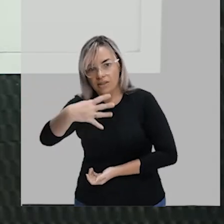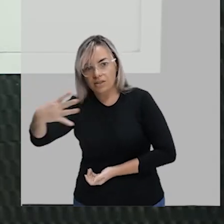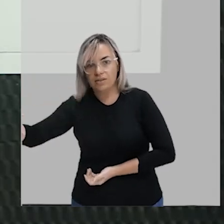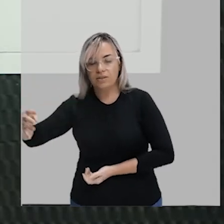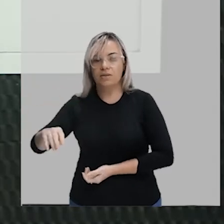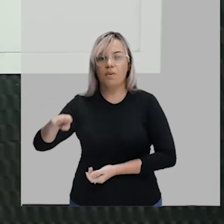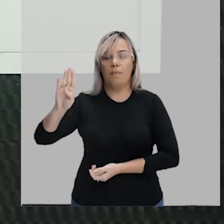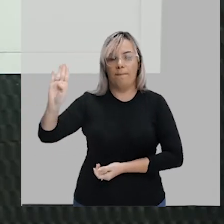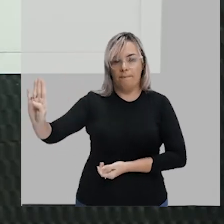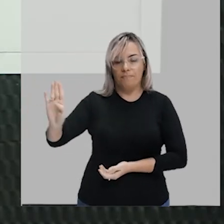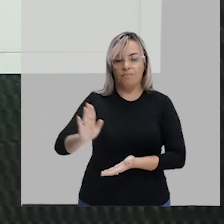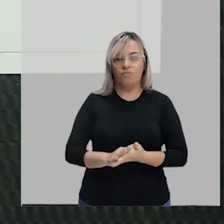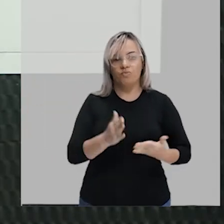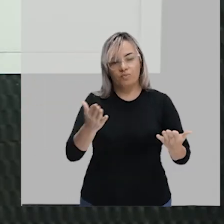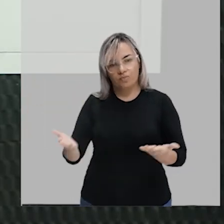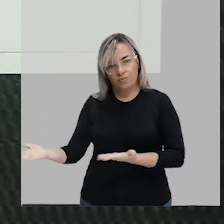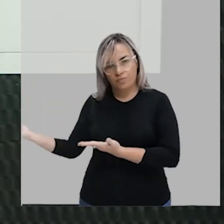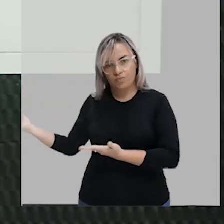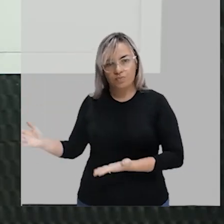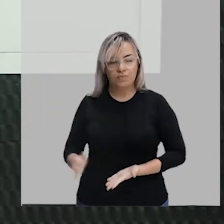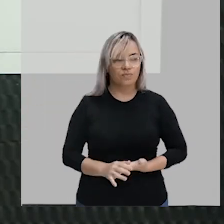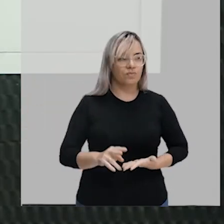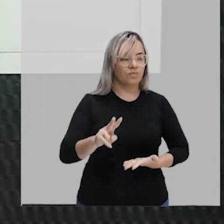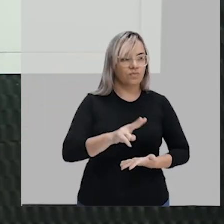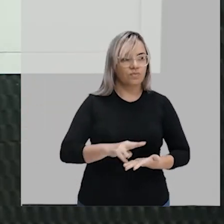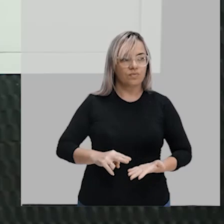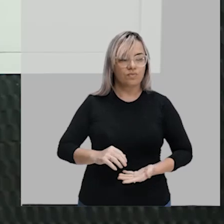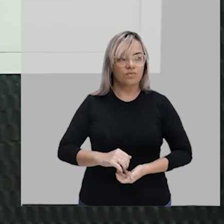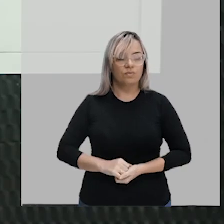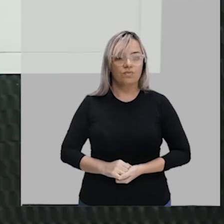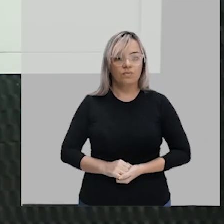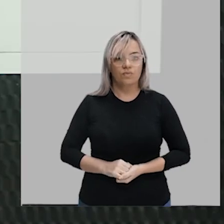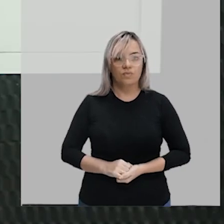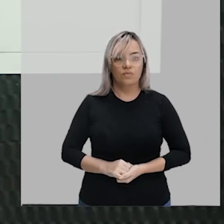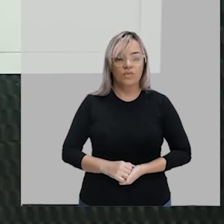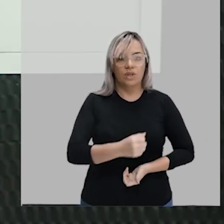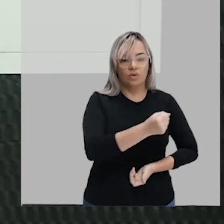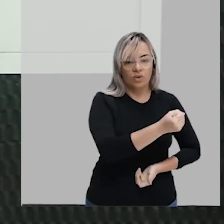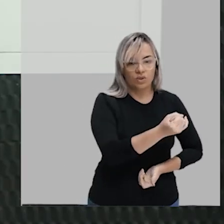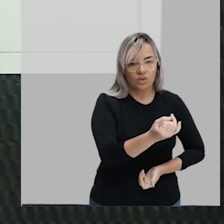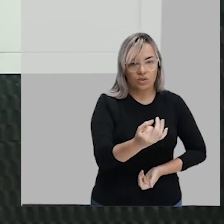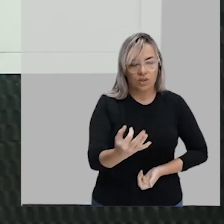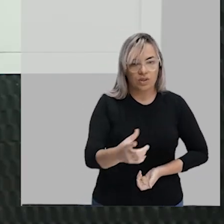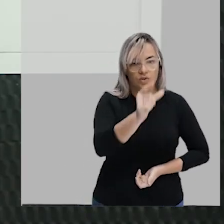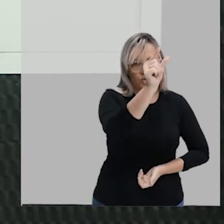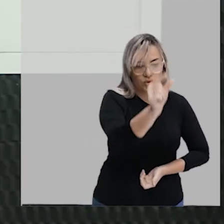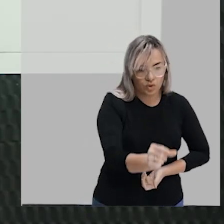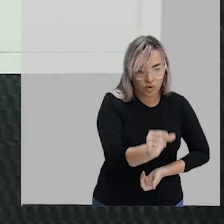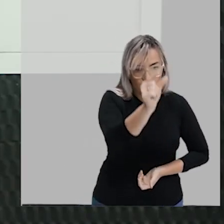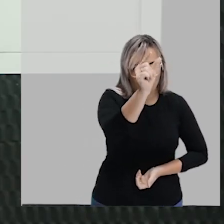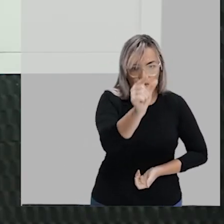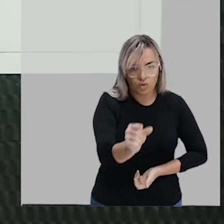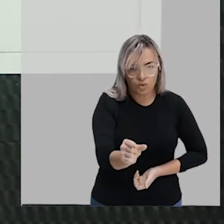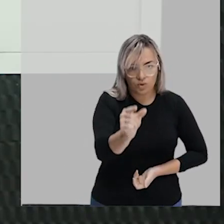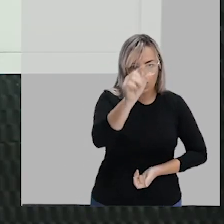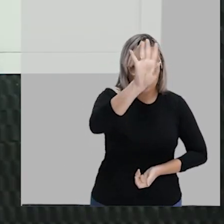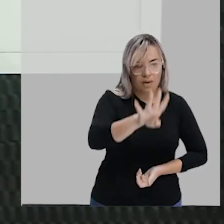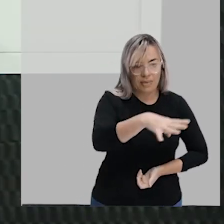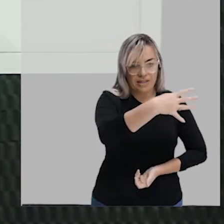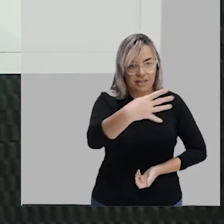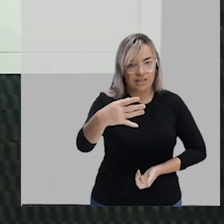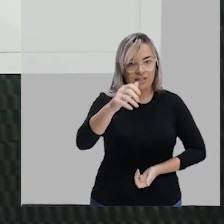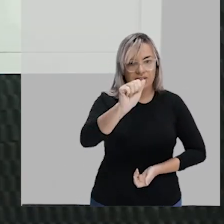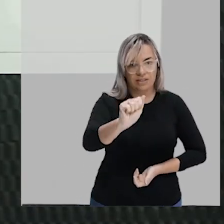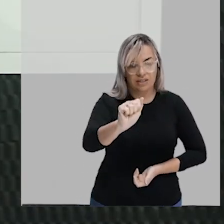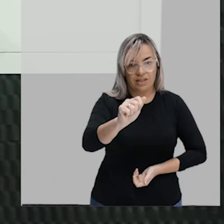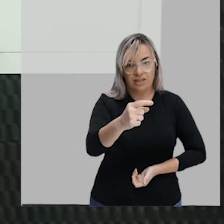de colunas de A foi igual ao número de linhas de B. Esse é o critério. Então, por